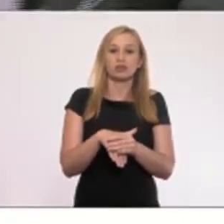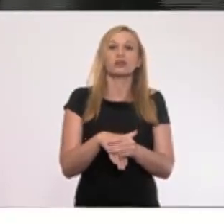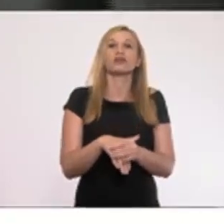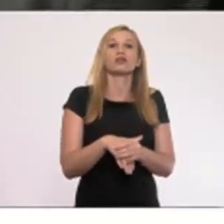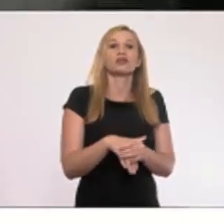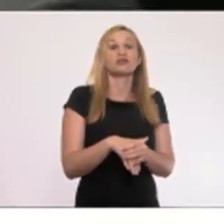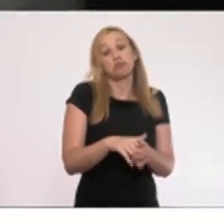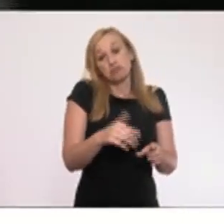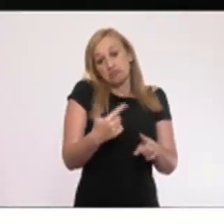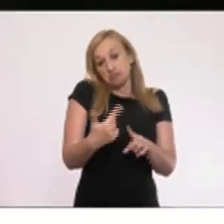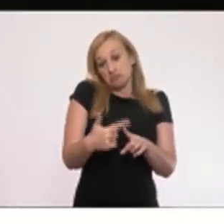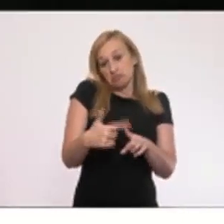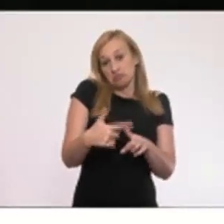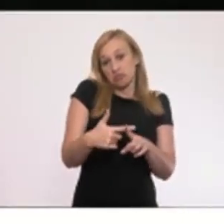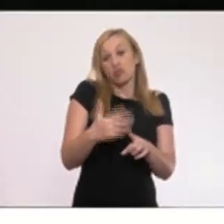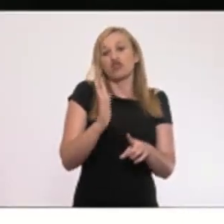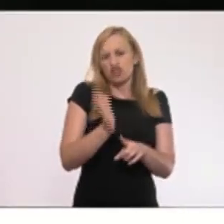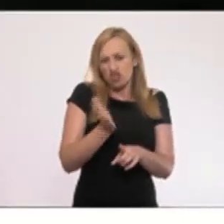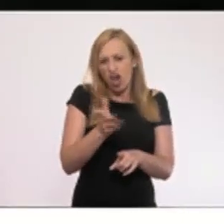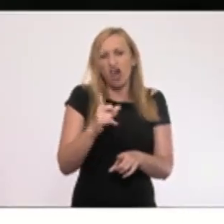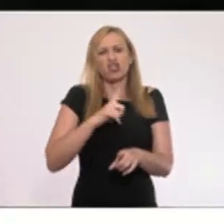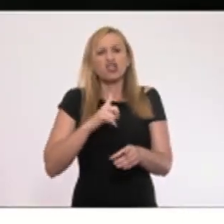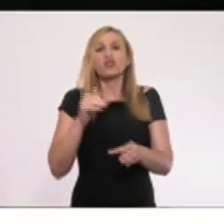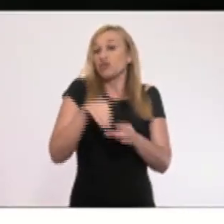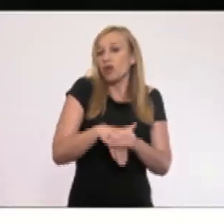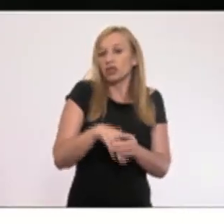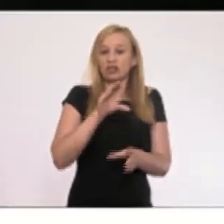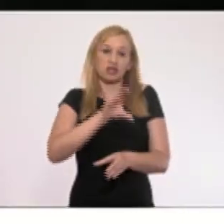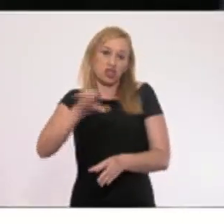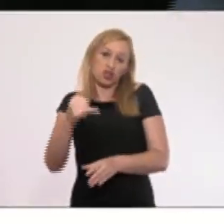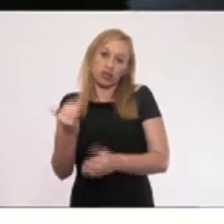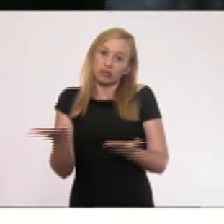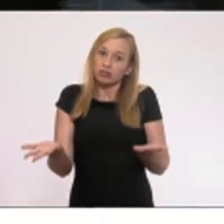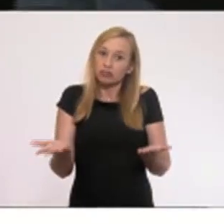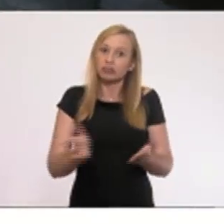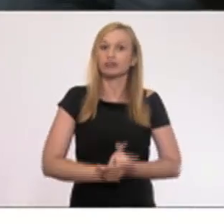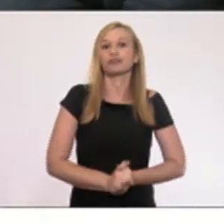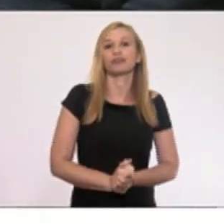parecerista, até porque já tinha um voto na CCJ.